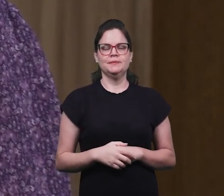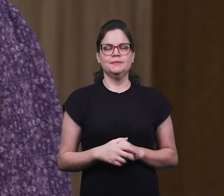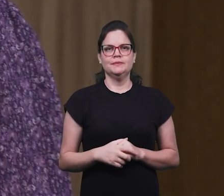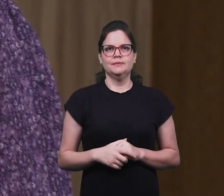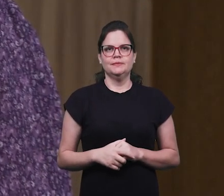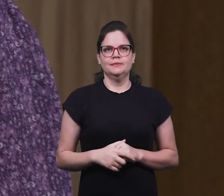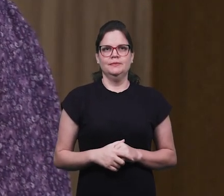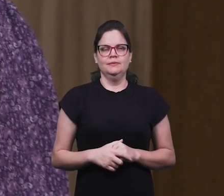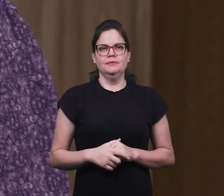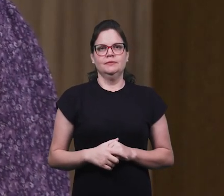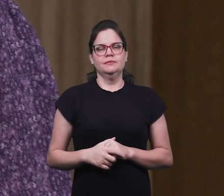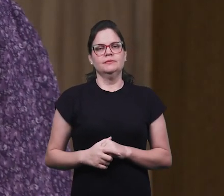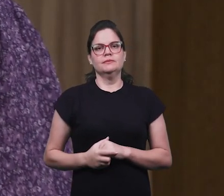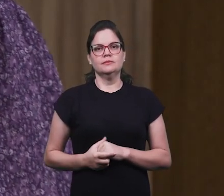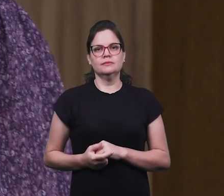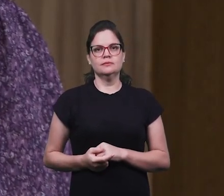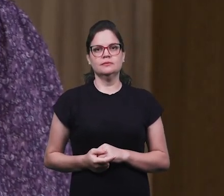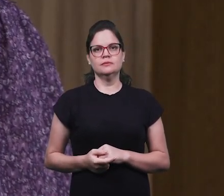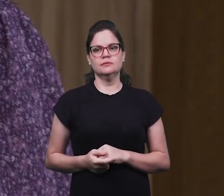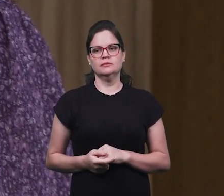visão também muito